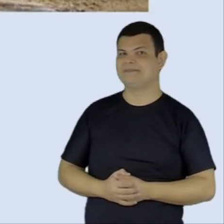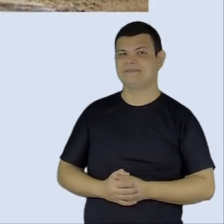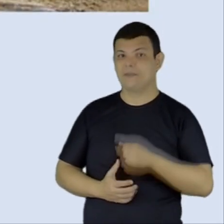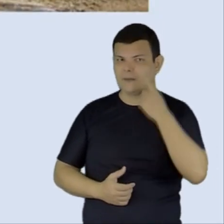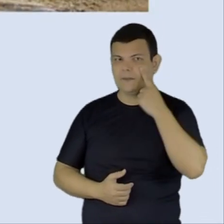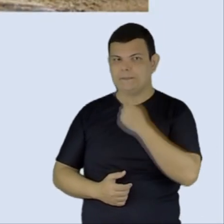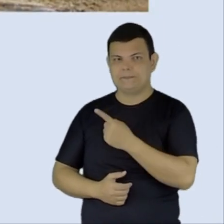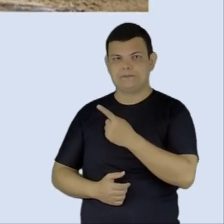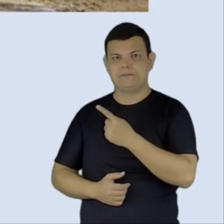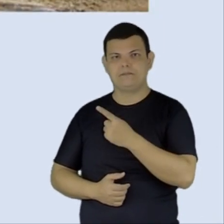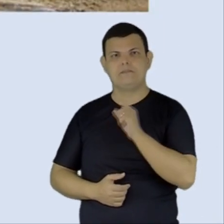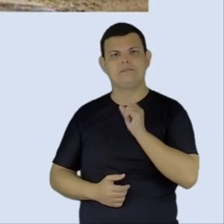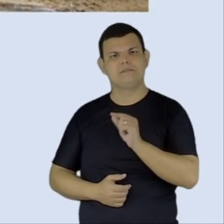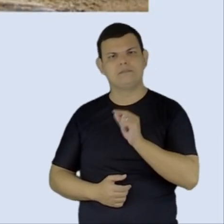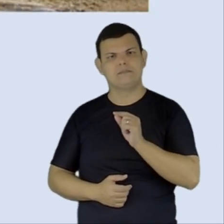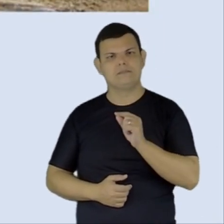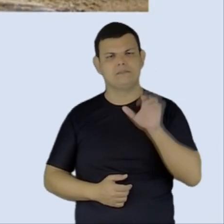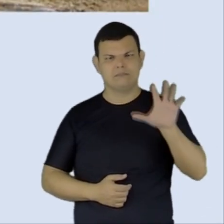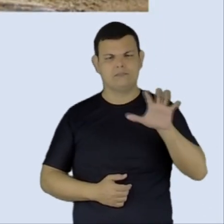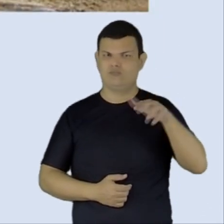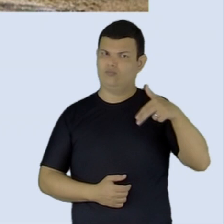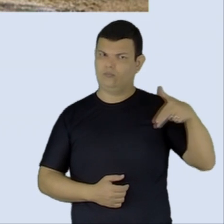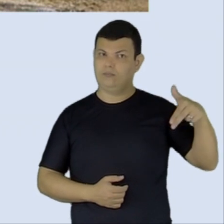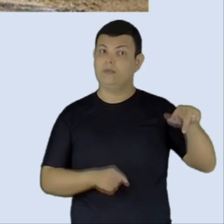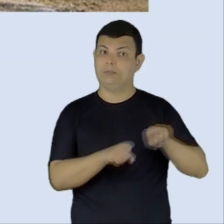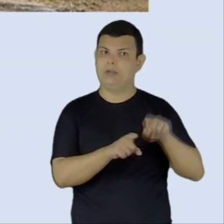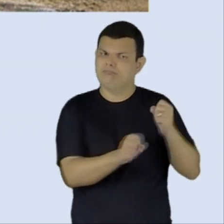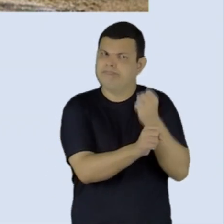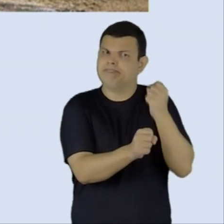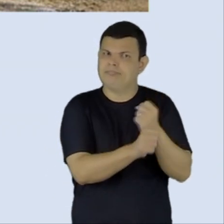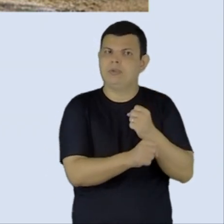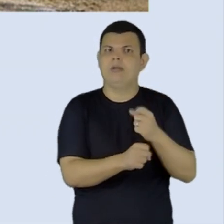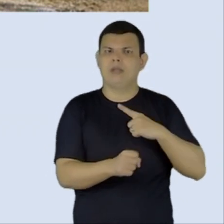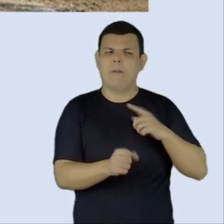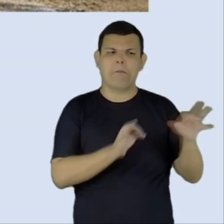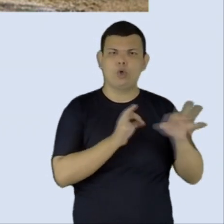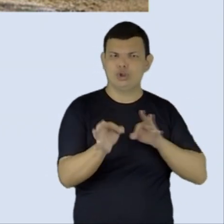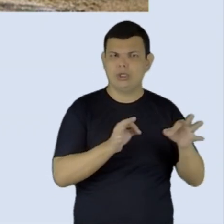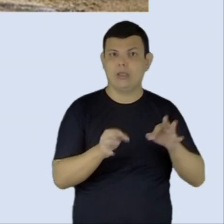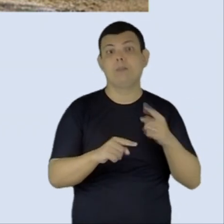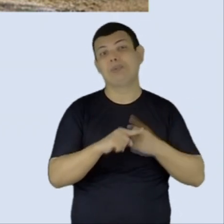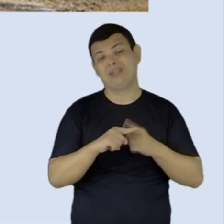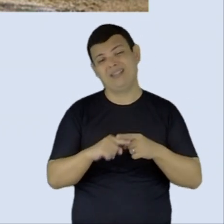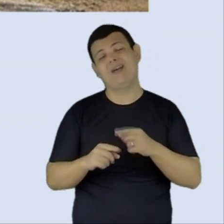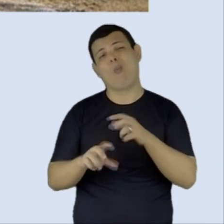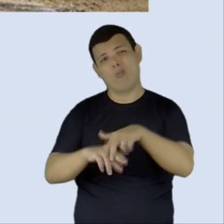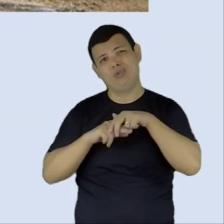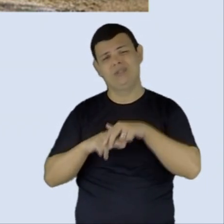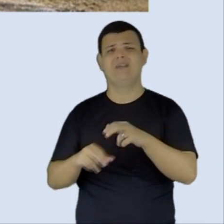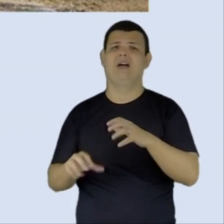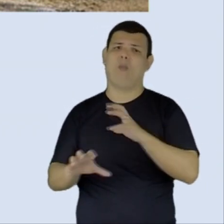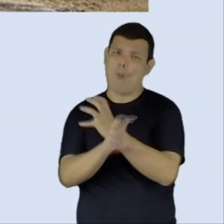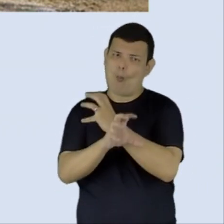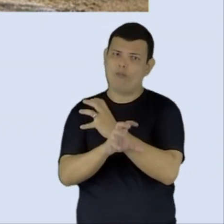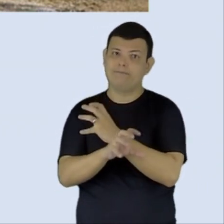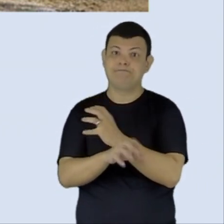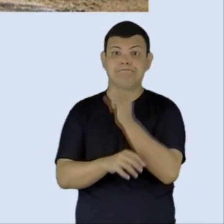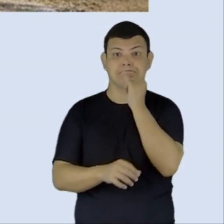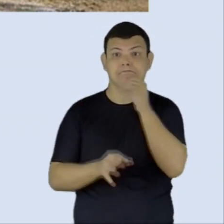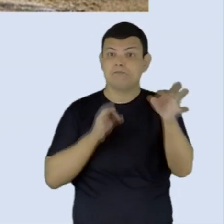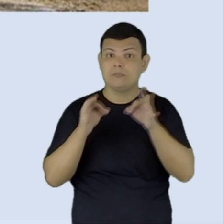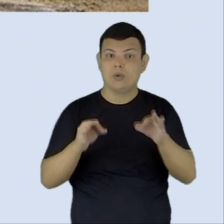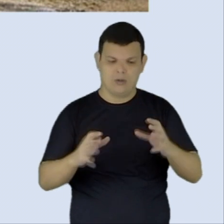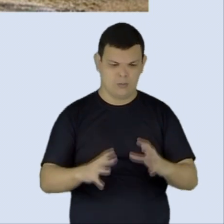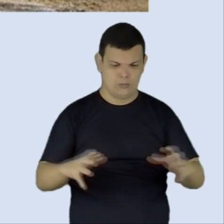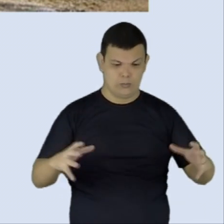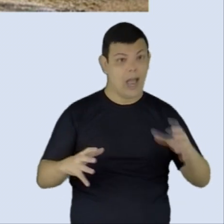Olha só, lá para a região Nordeste também foram criados alguns projetos devido a essa seca, como a construção de cisternas, que